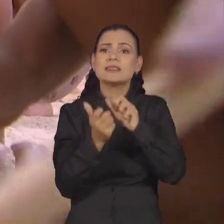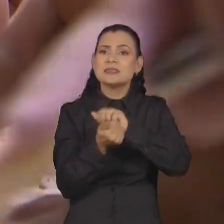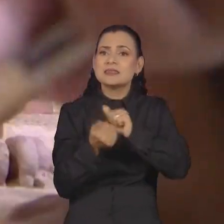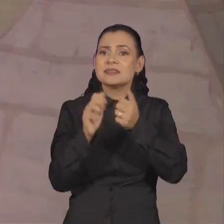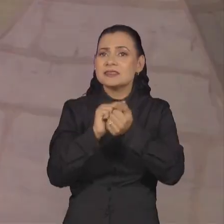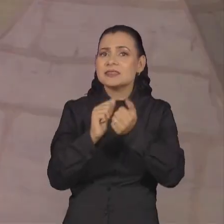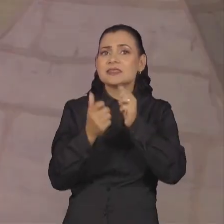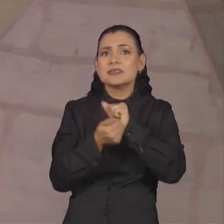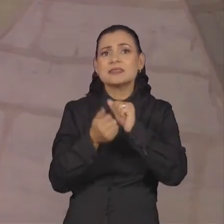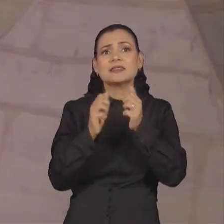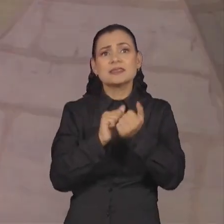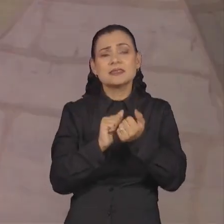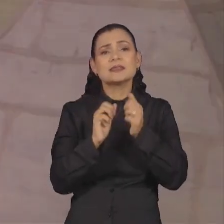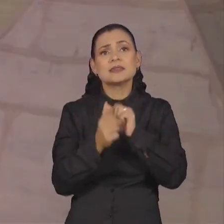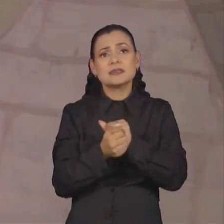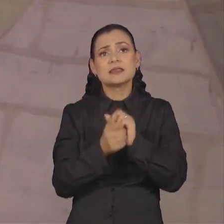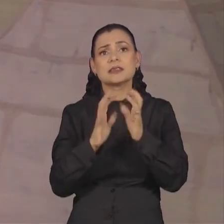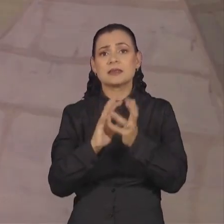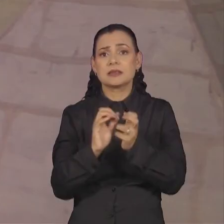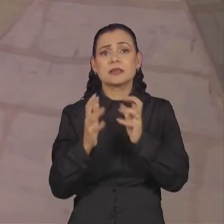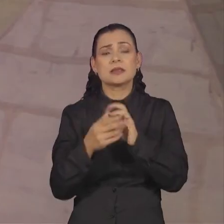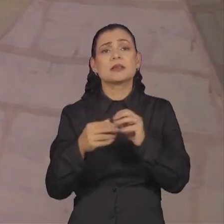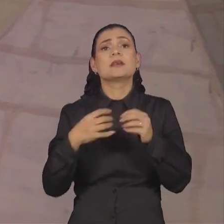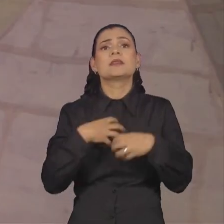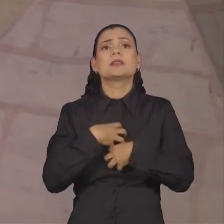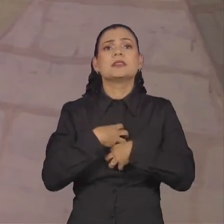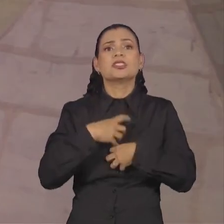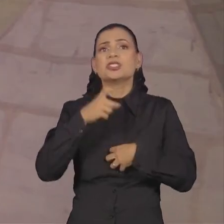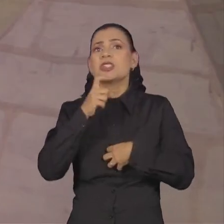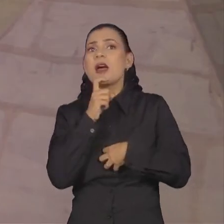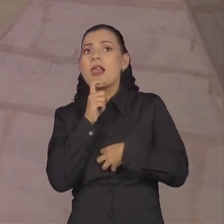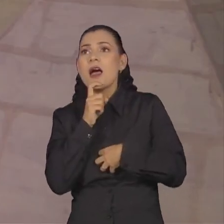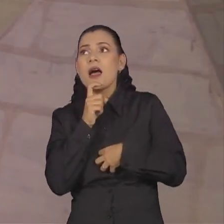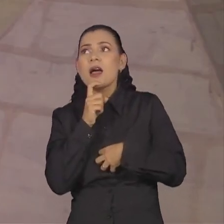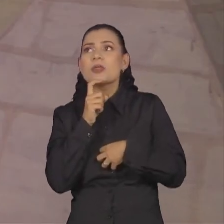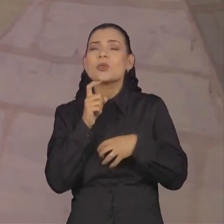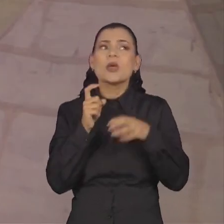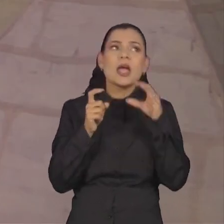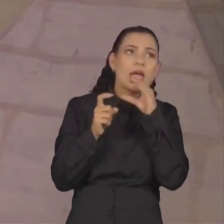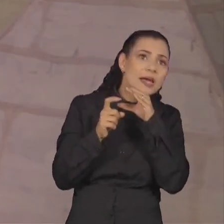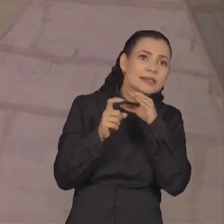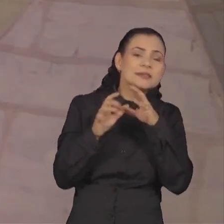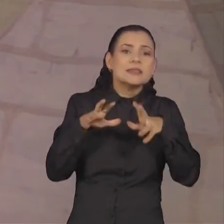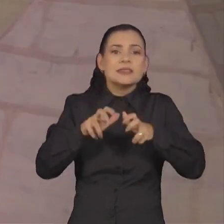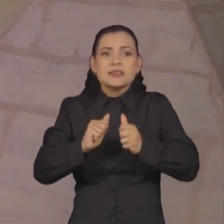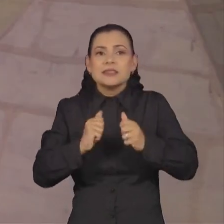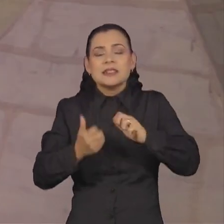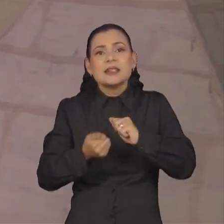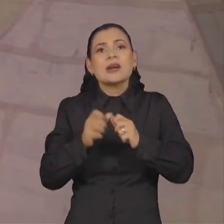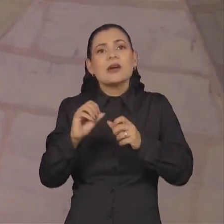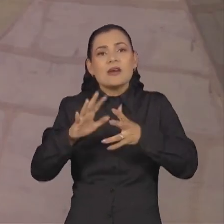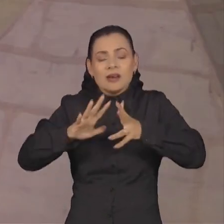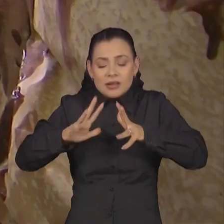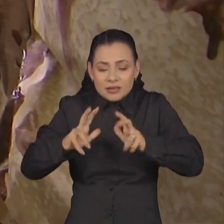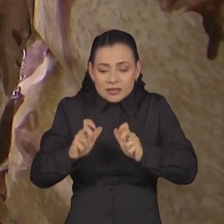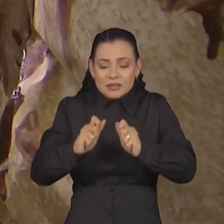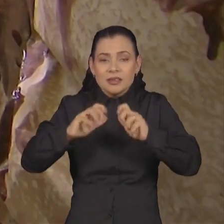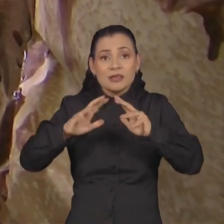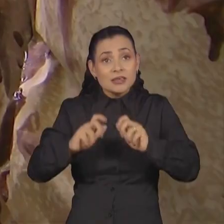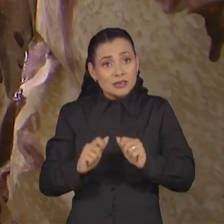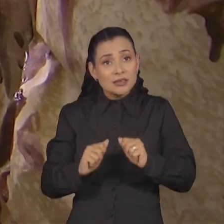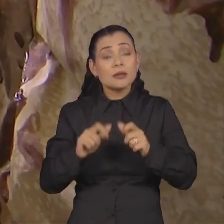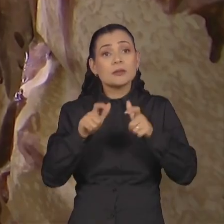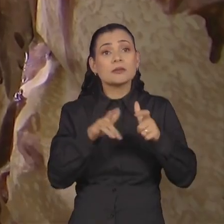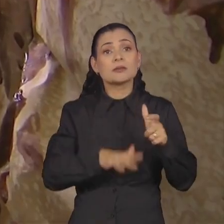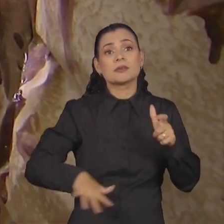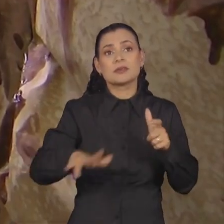é a textura também da argila, é o sentir o gelado, né, é sentir o apertar. E desse espaço